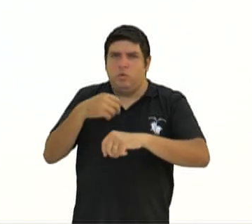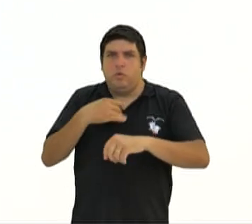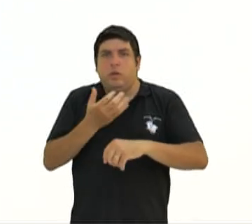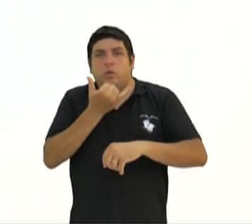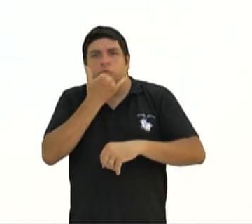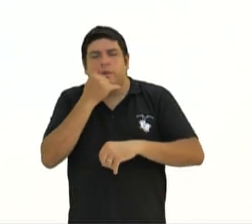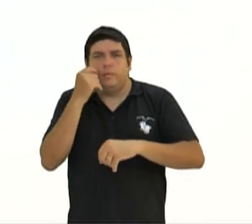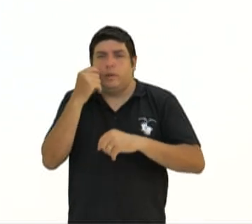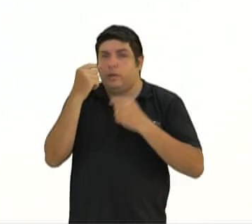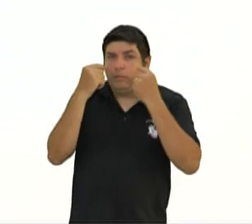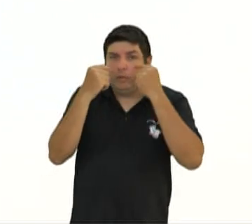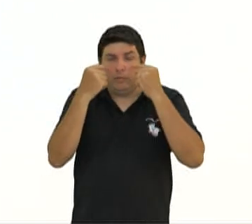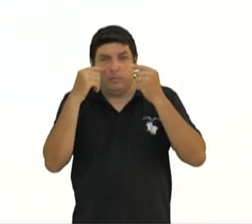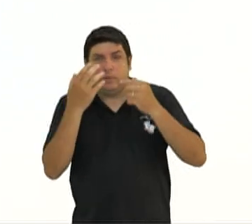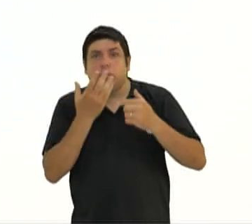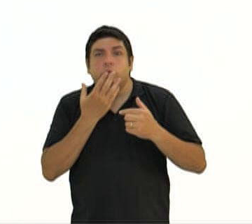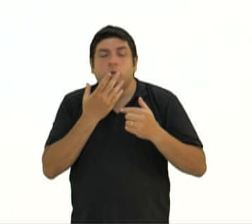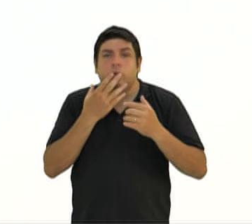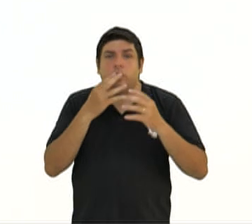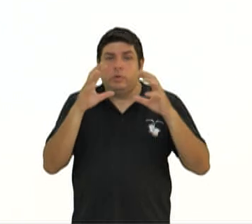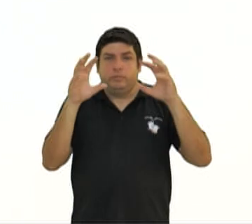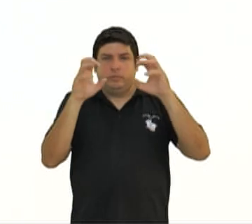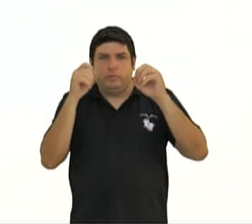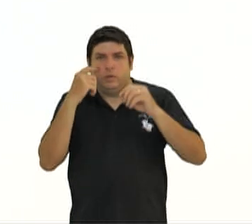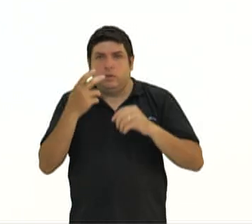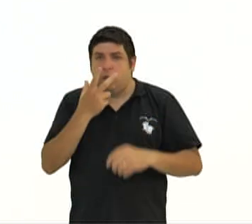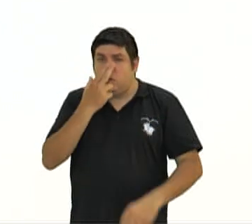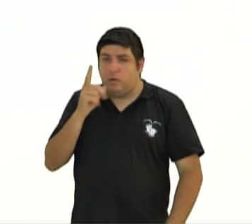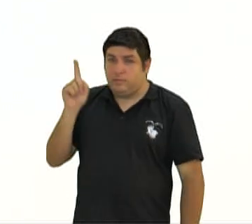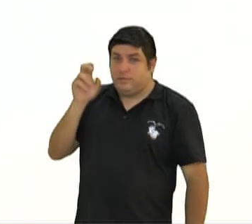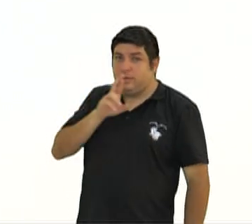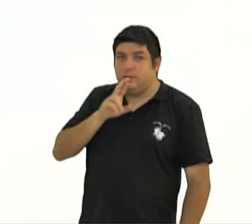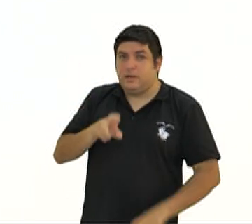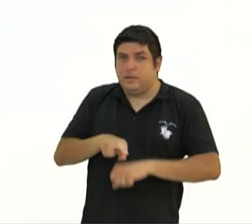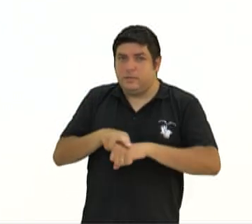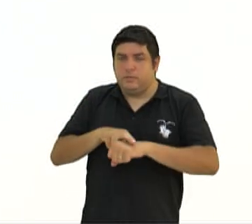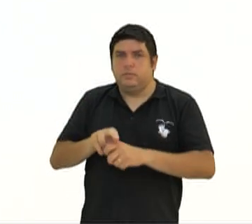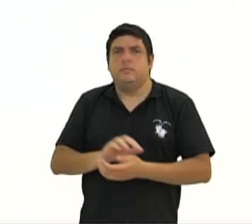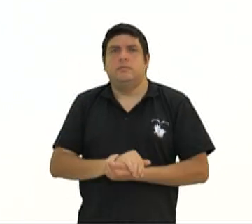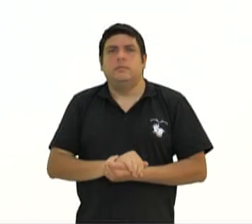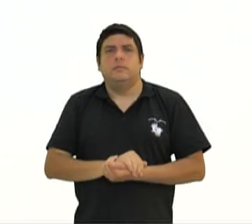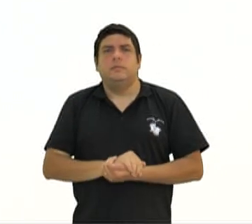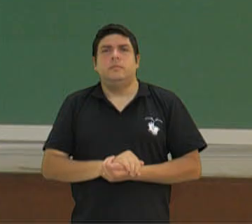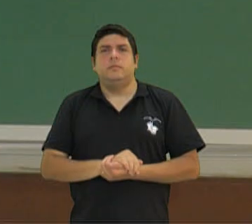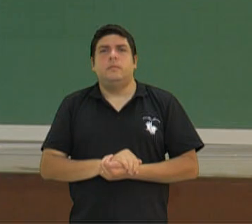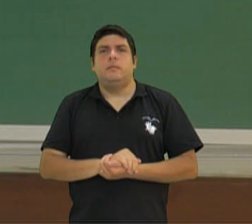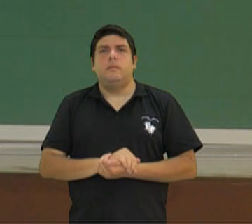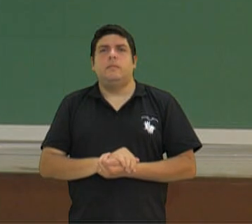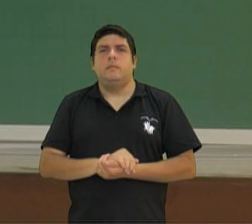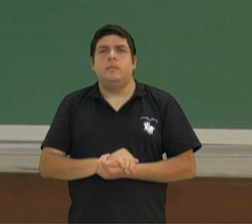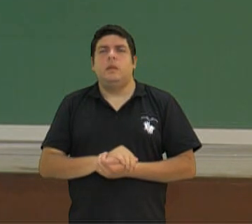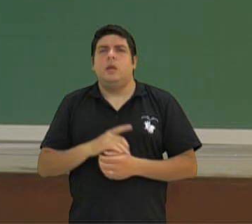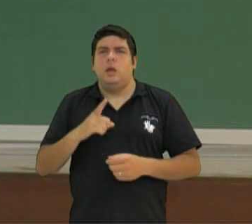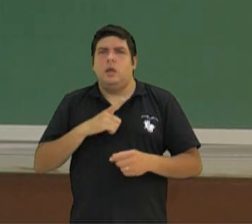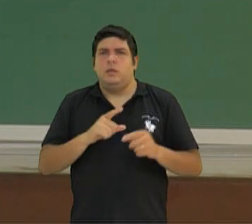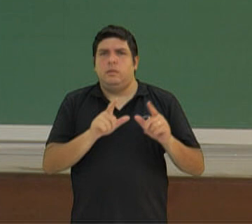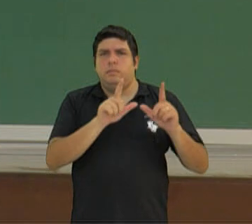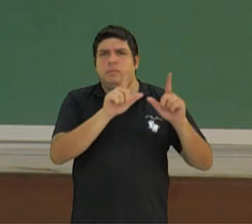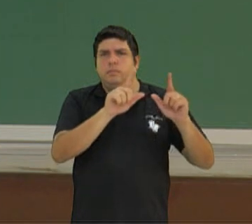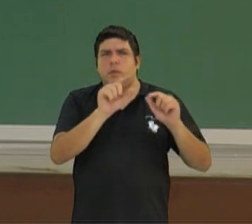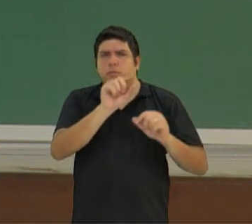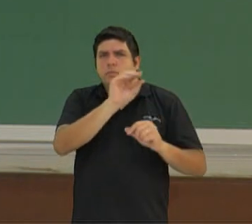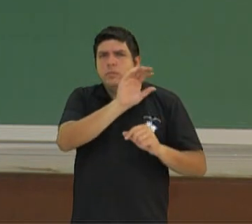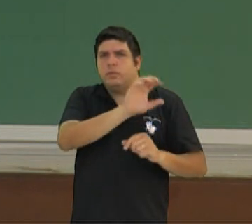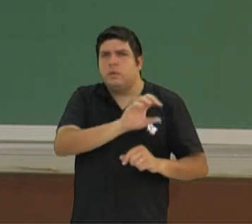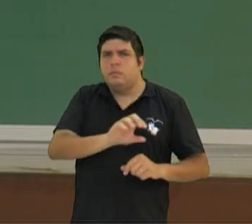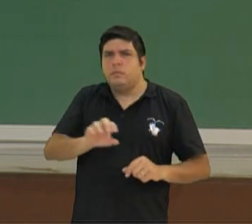pouco de daltonismo, principalmente em cores frias. Então, eu acho que isso aqui é roxo. Então, assim, eu tenho aqui algumas imagens e daí